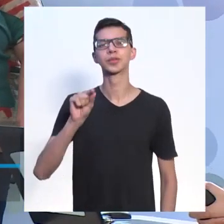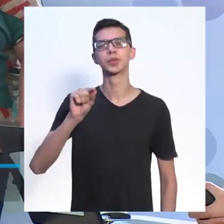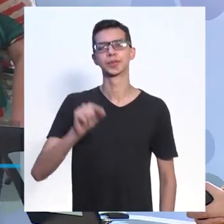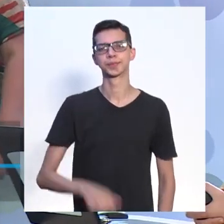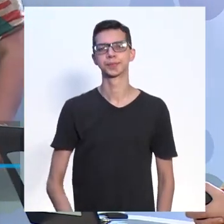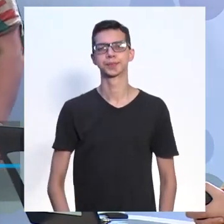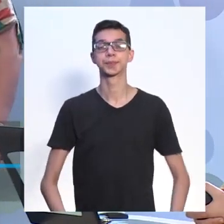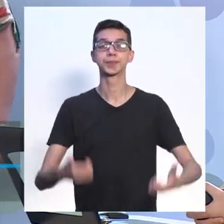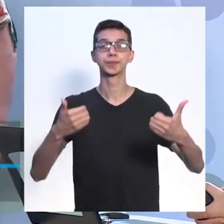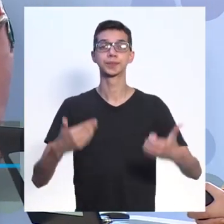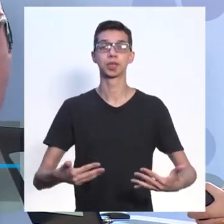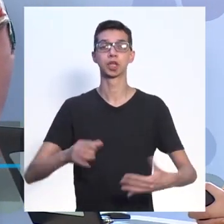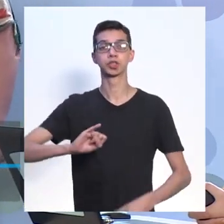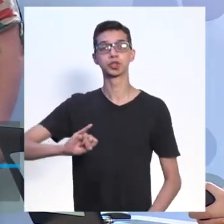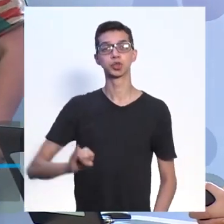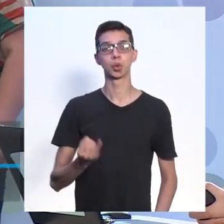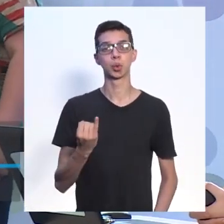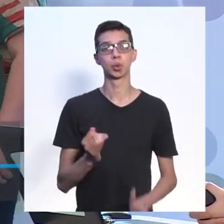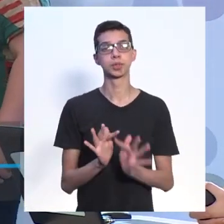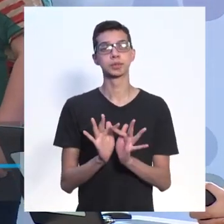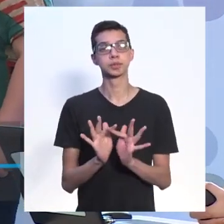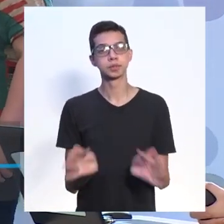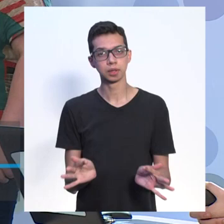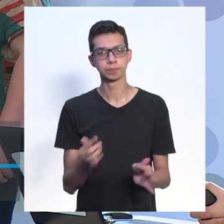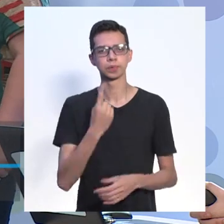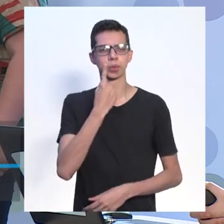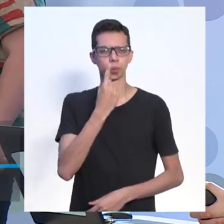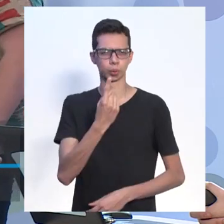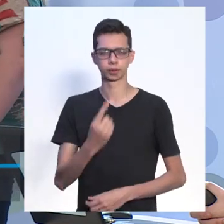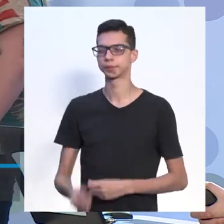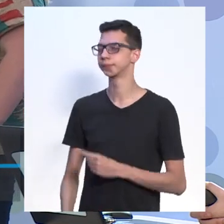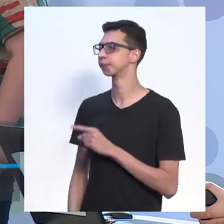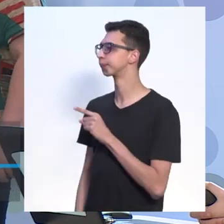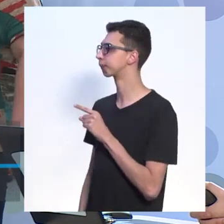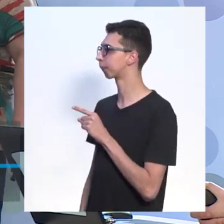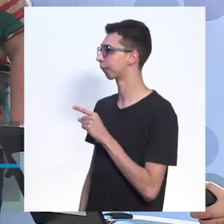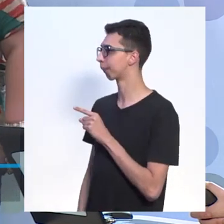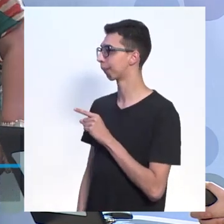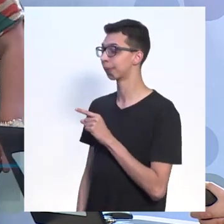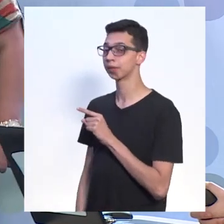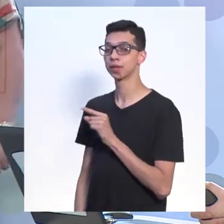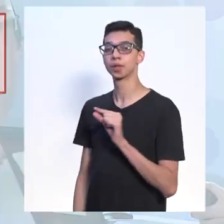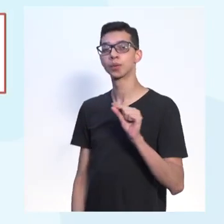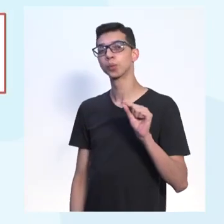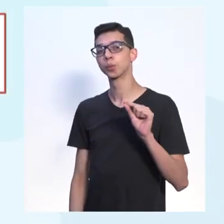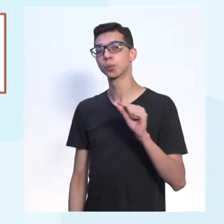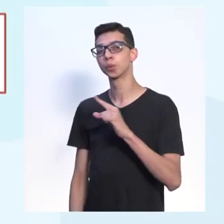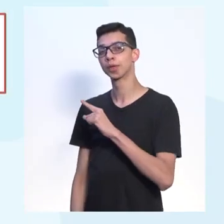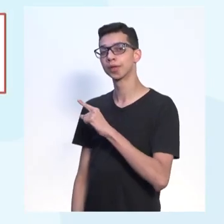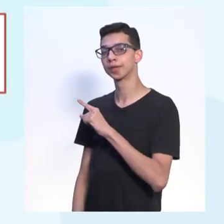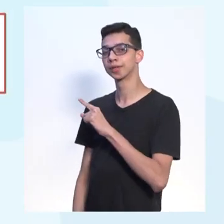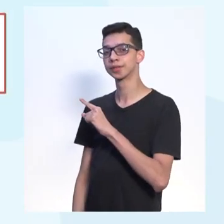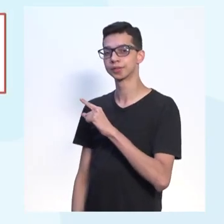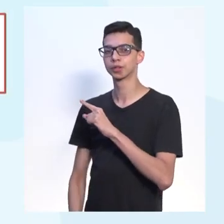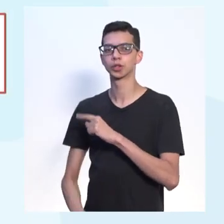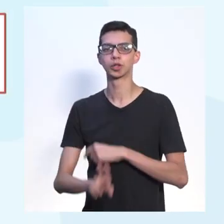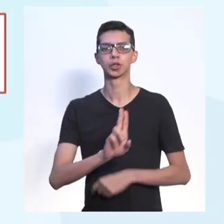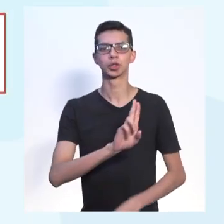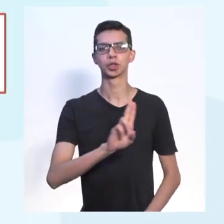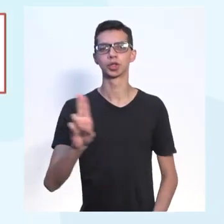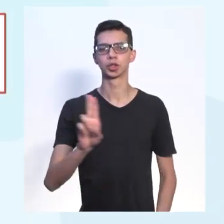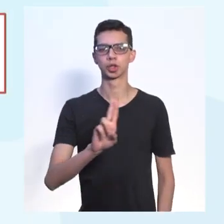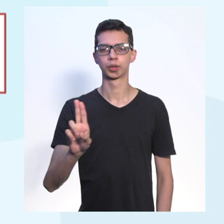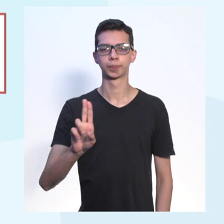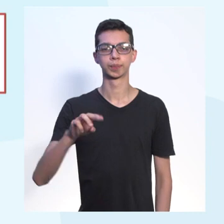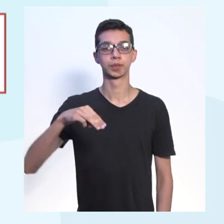de juros simples. Ó, tem uma coisinha aqui que a gente chama de montante,